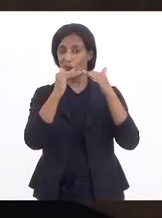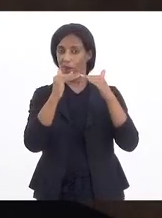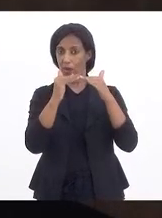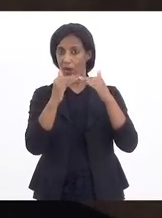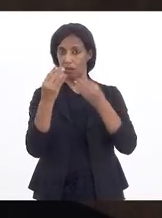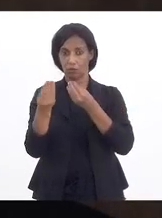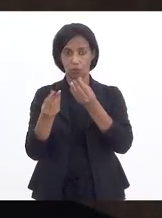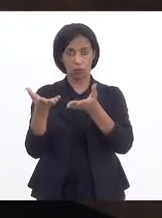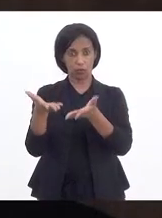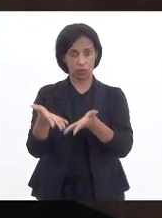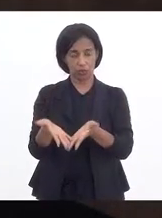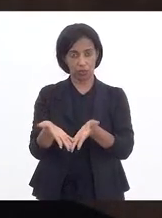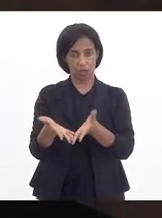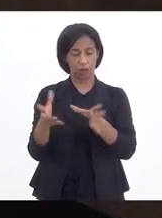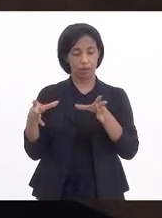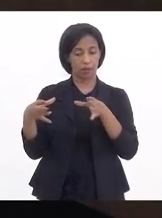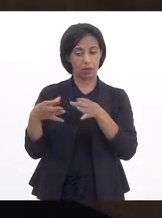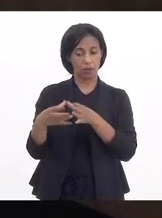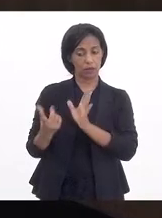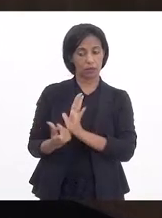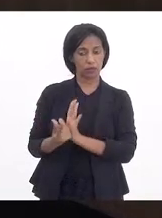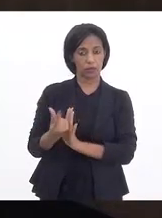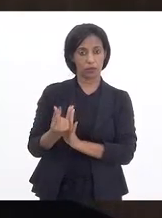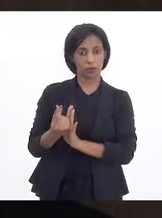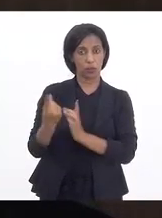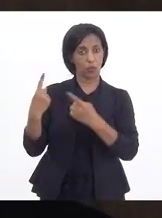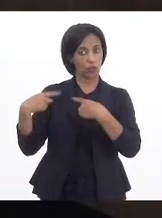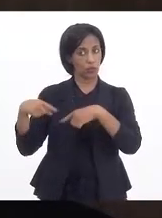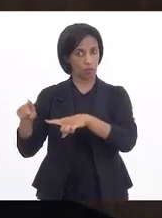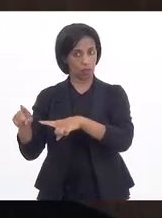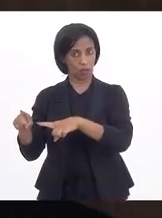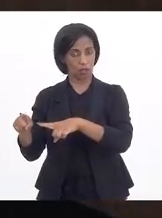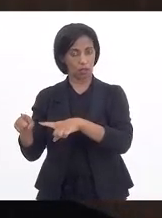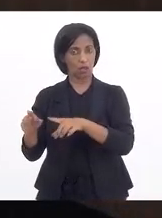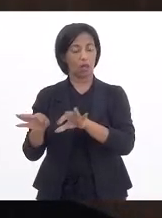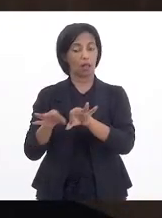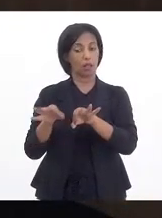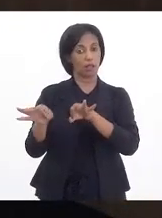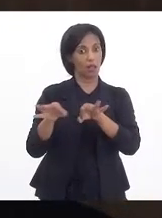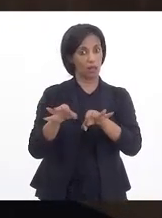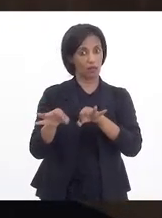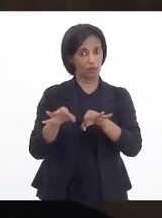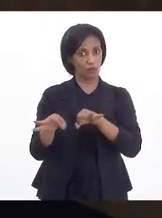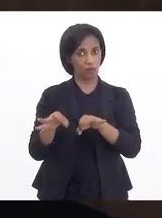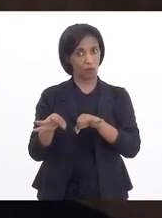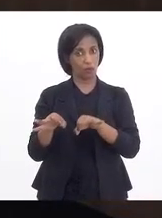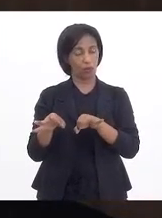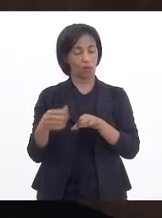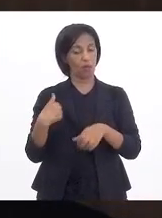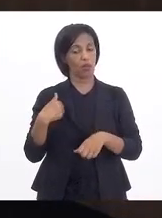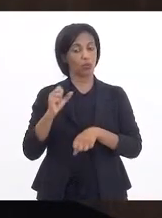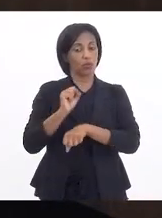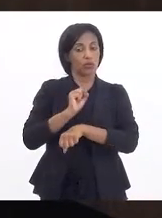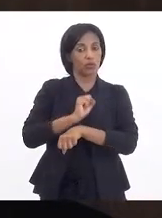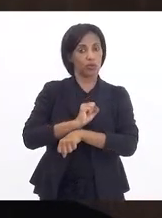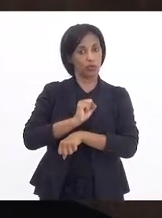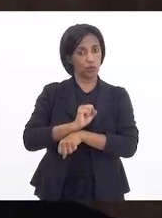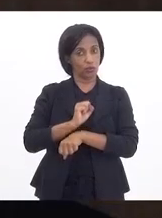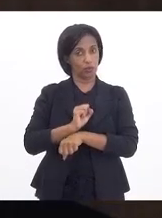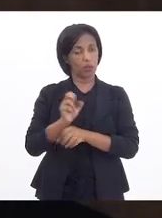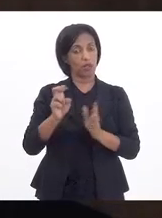como está pela comissão de orçamento contrário na forma eu tô aguardando